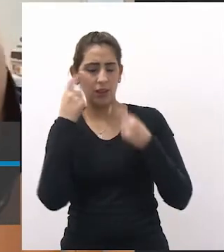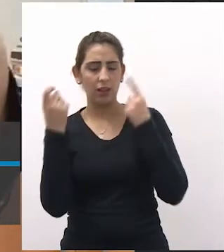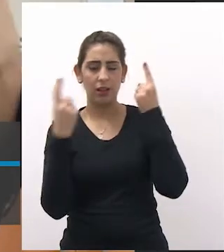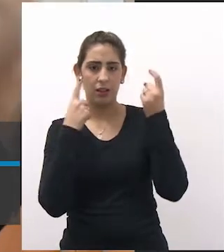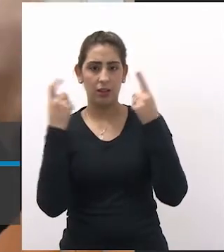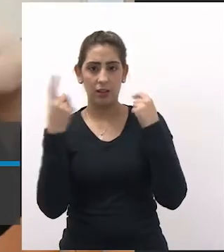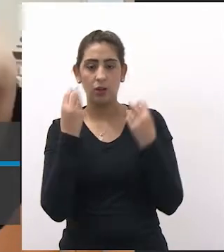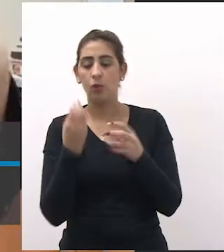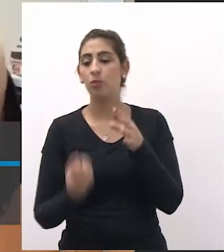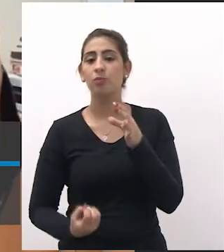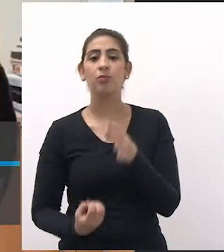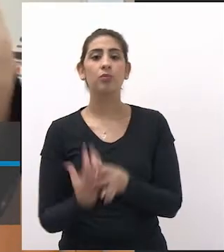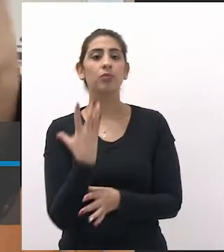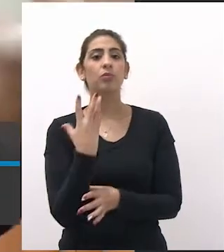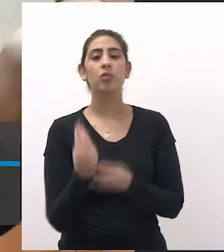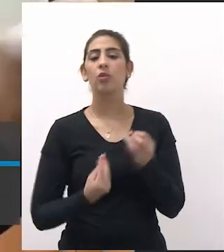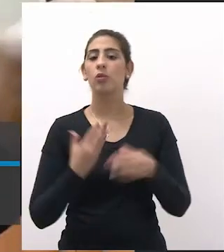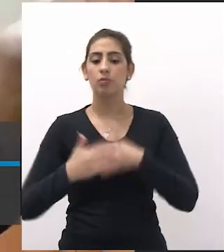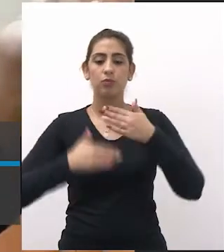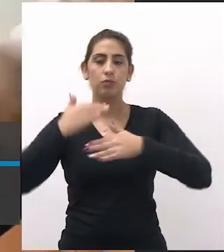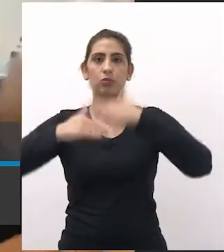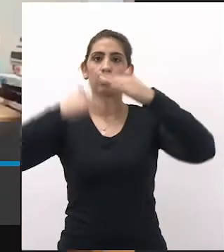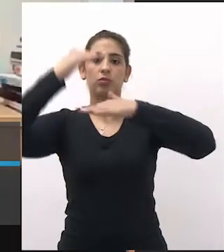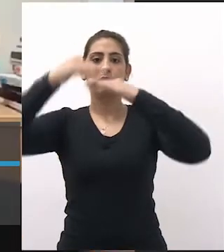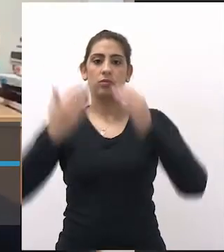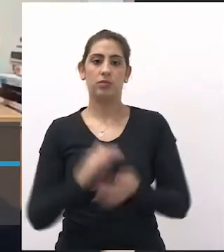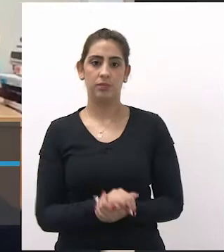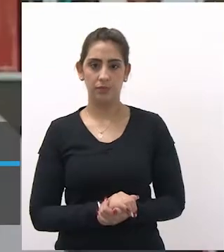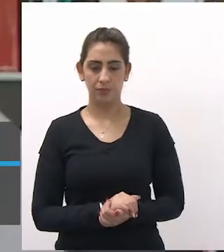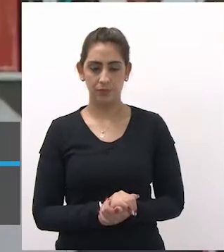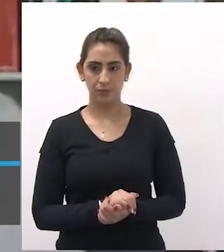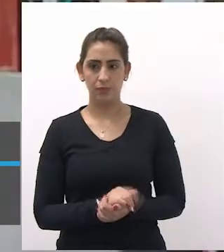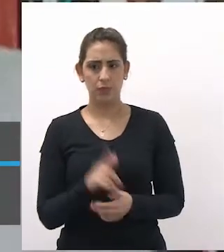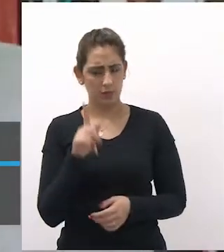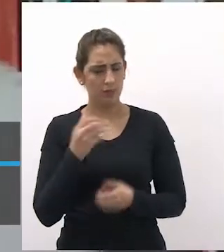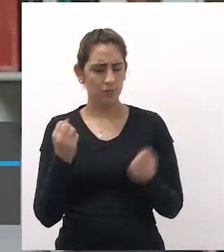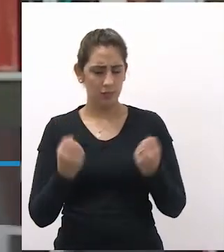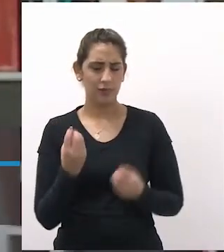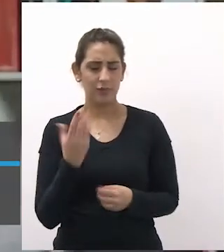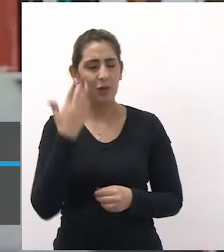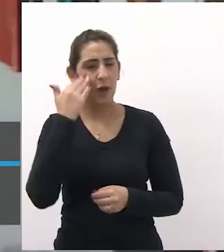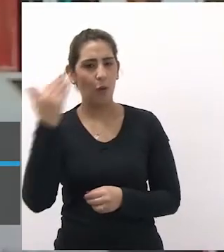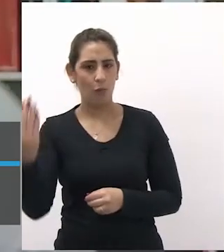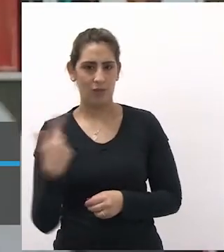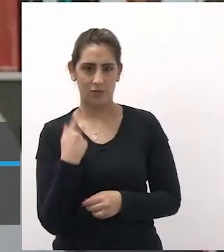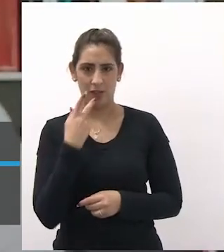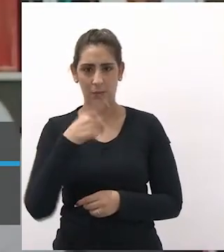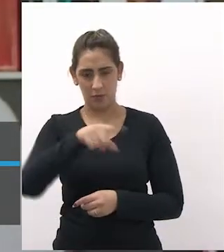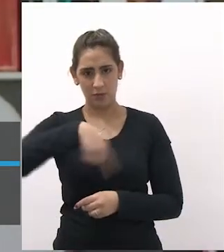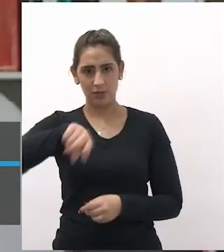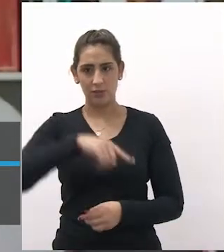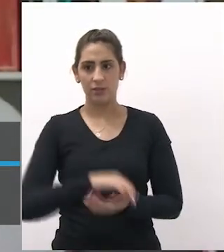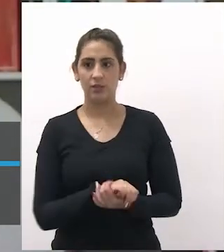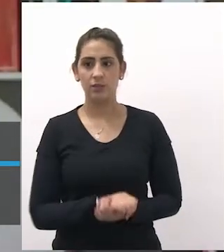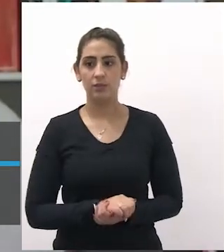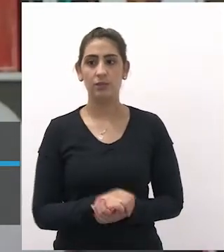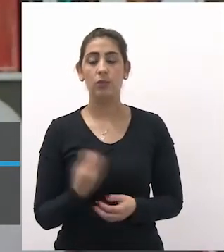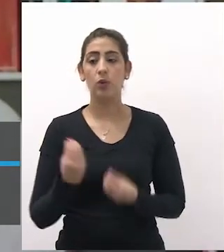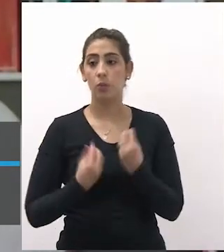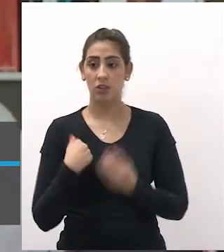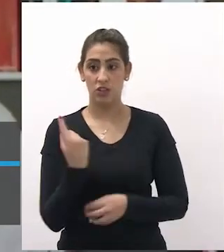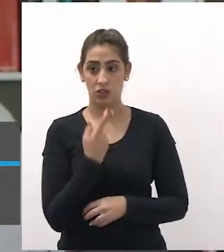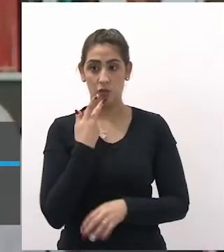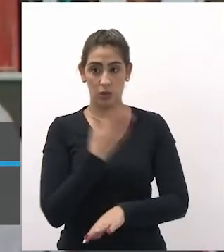foi crescendo, como foi desenvolvendo? Podemos, vai ser uma honra. Bom, como a gente falou no início, bom,